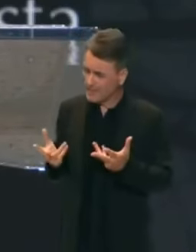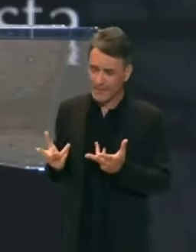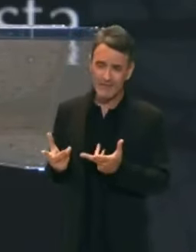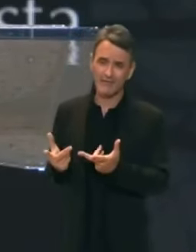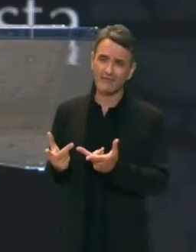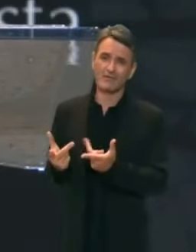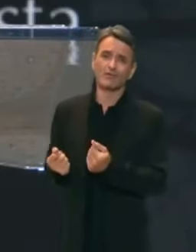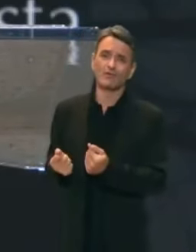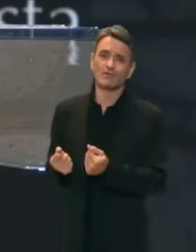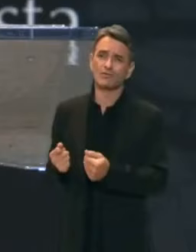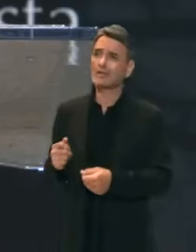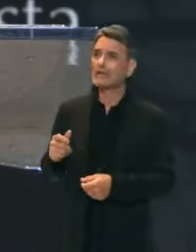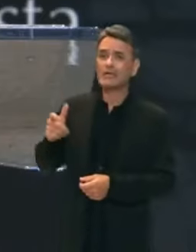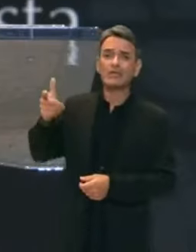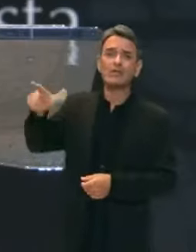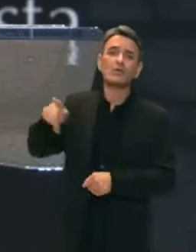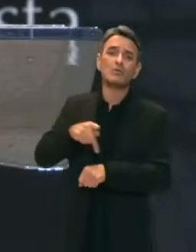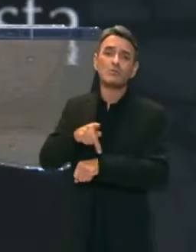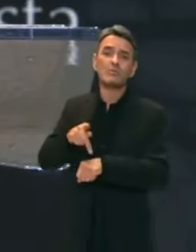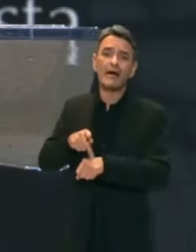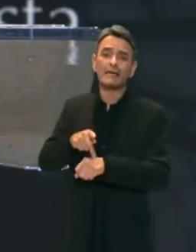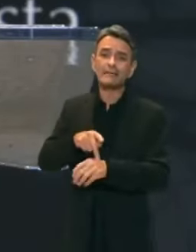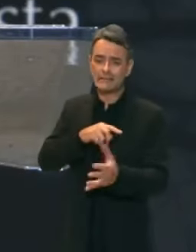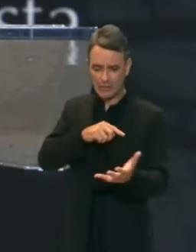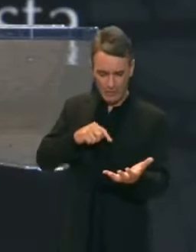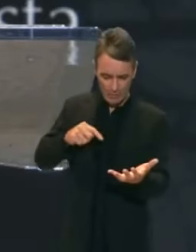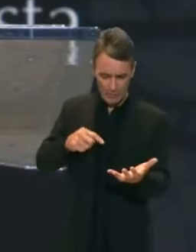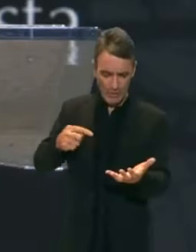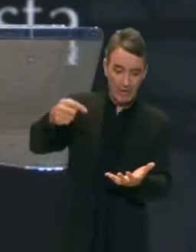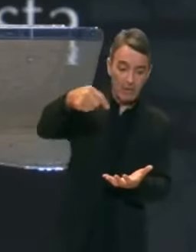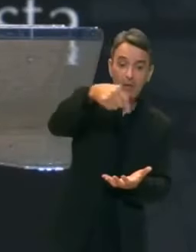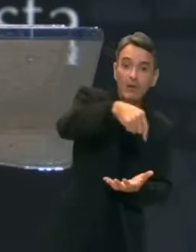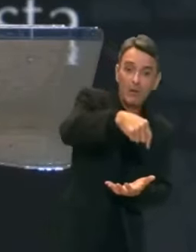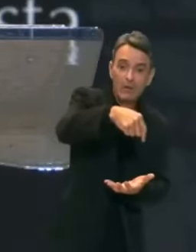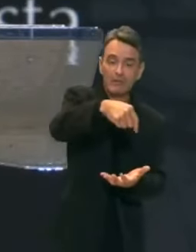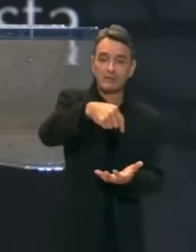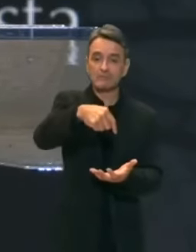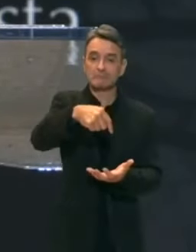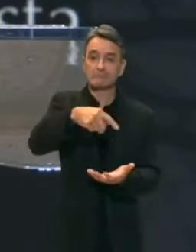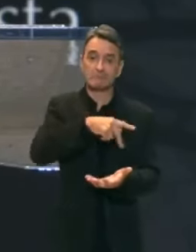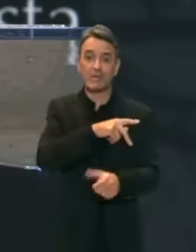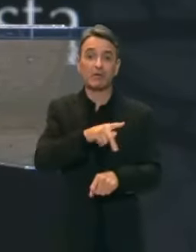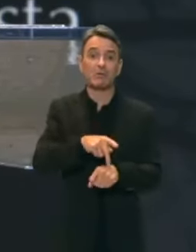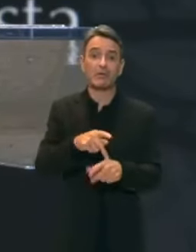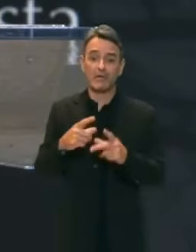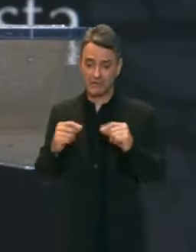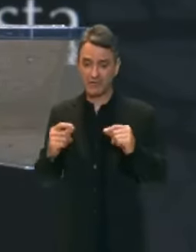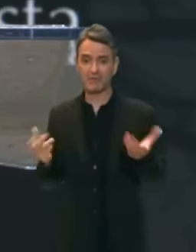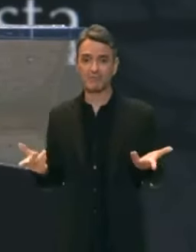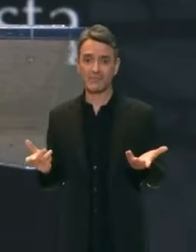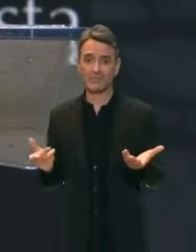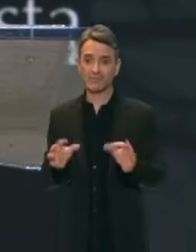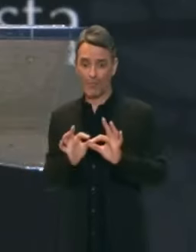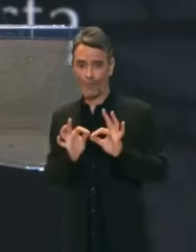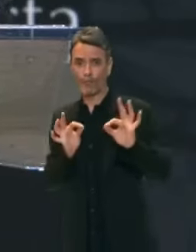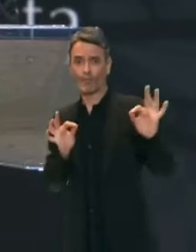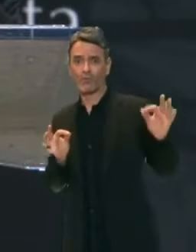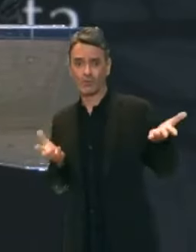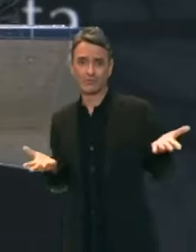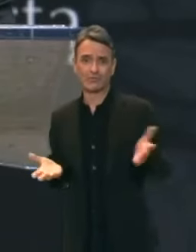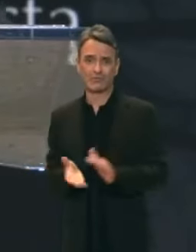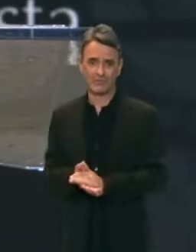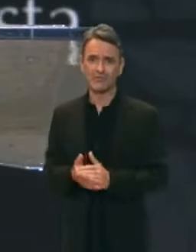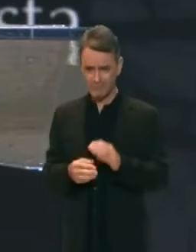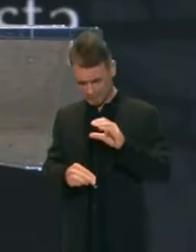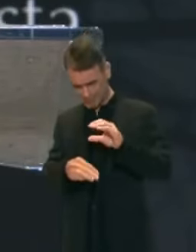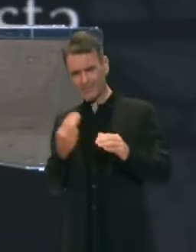do outro lado do mundo, proclamando o Evangelho. Então, você fala comigo ou me manda uma mensagem aí, a gente vai conversar.